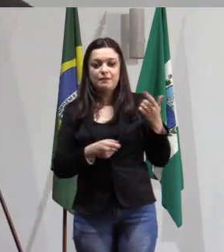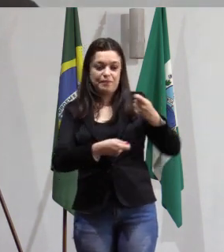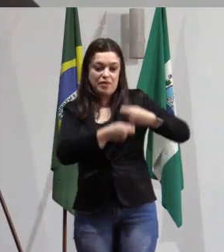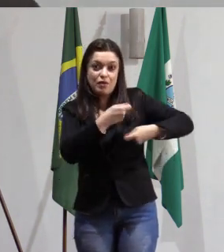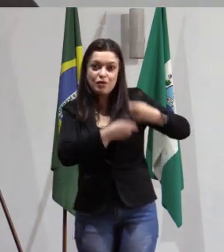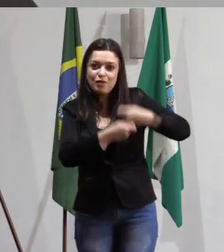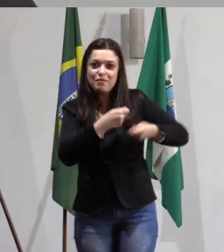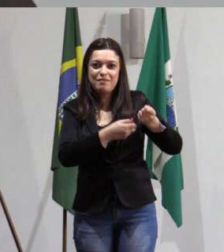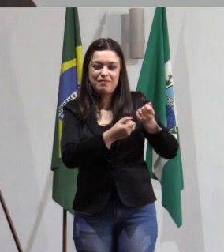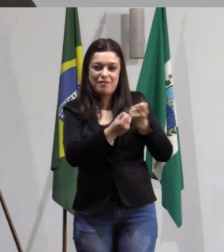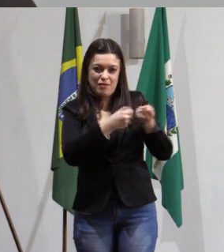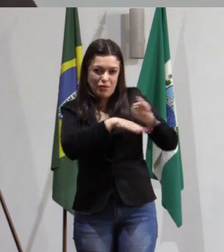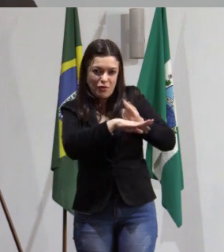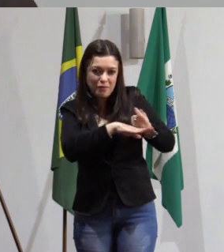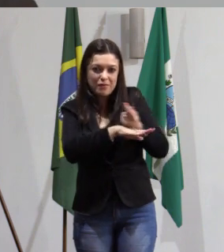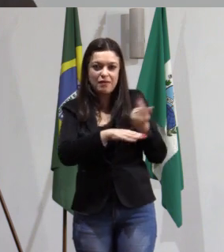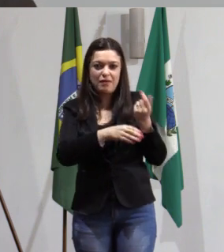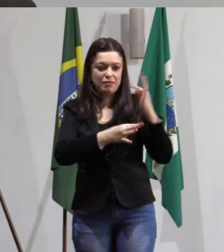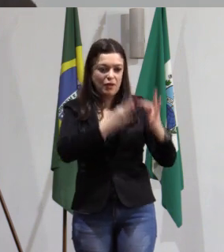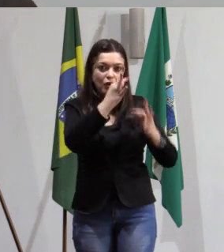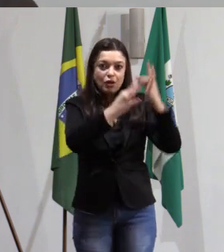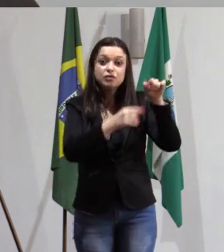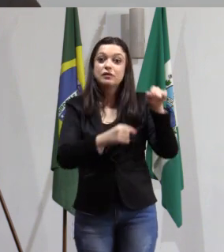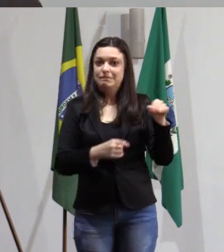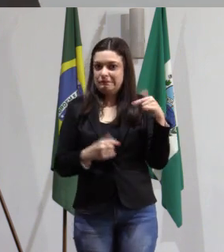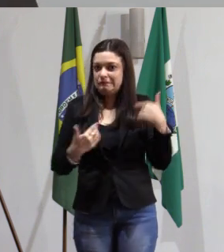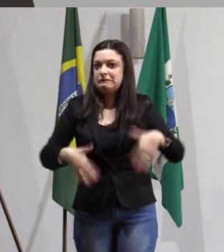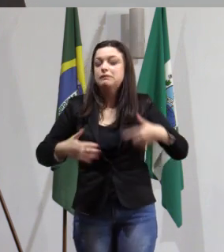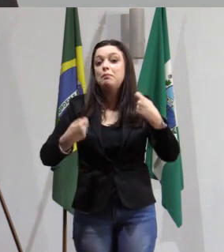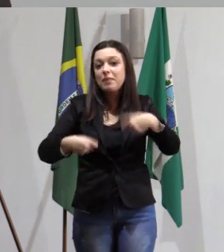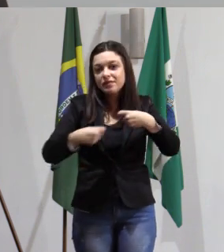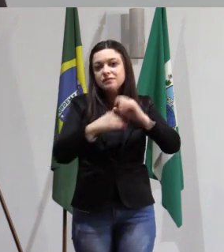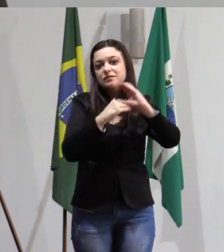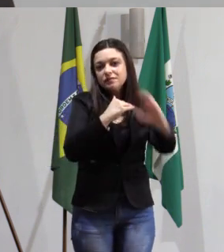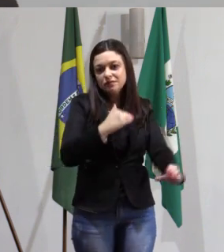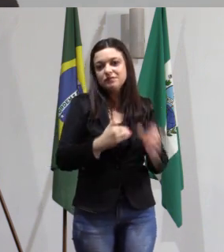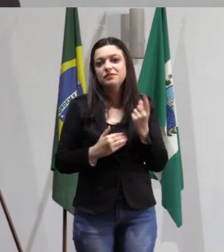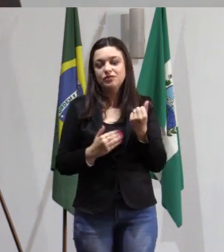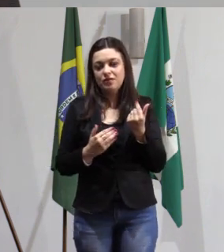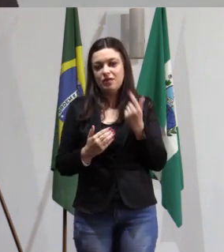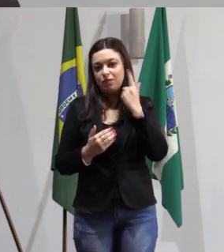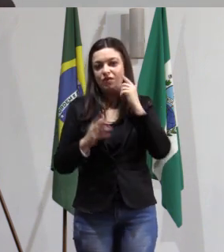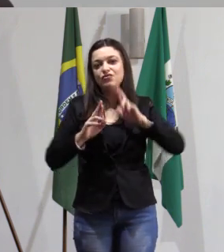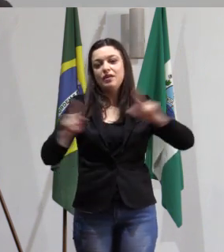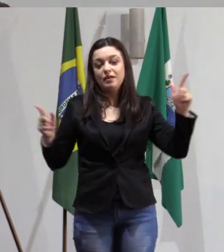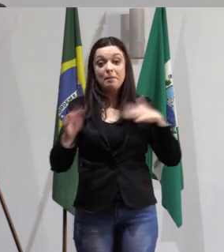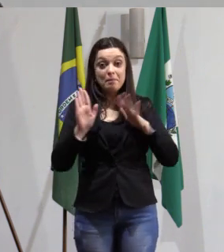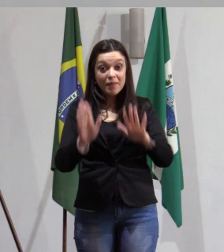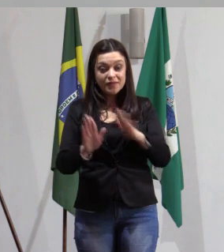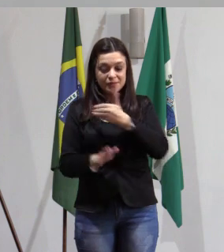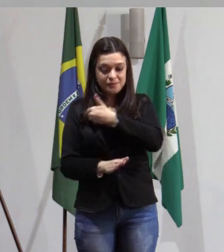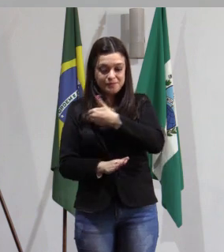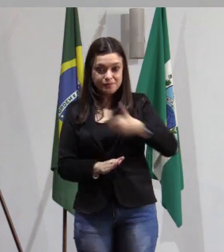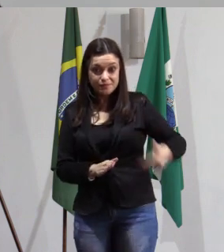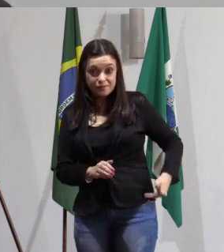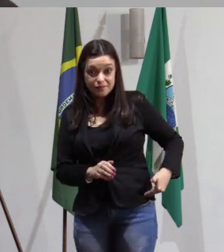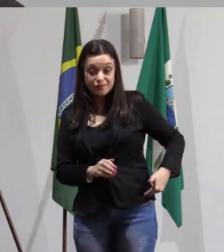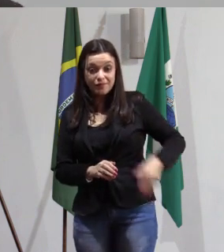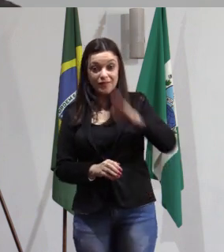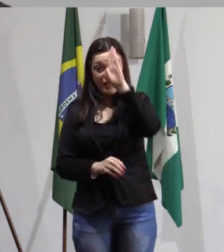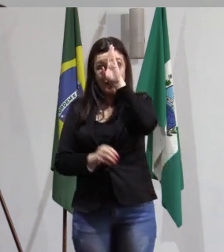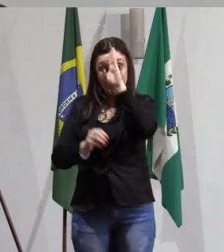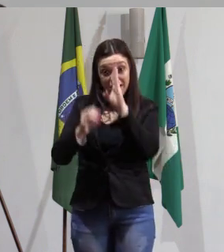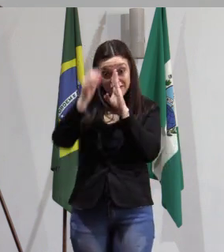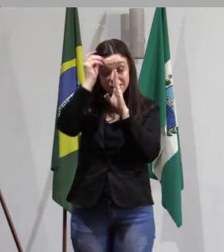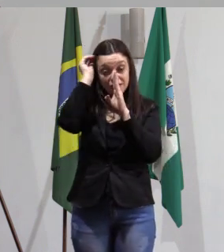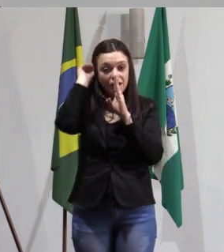diferença. A universidade tem que continuar sendo pública, sendo gratuita e tendo